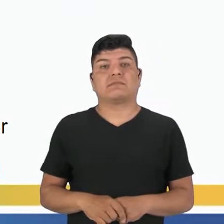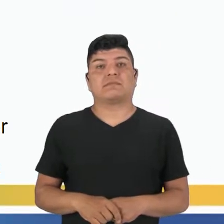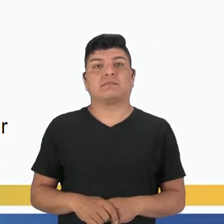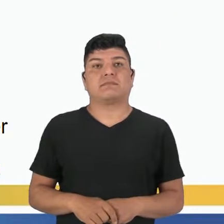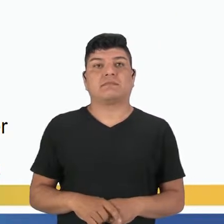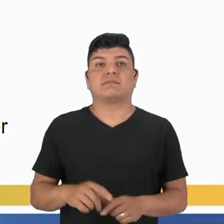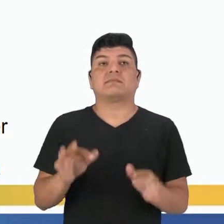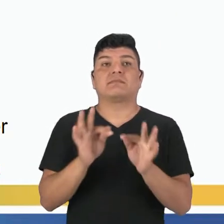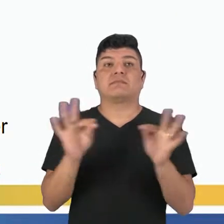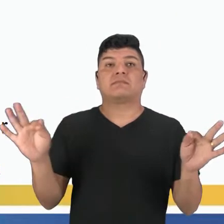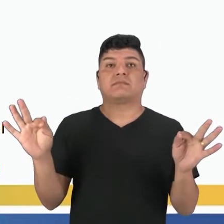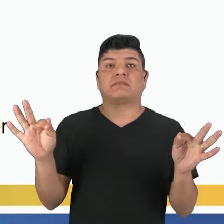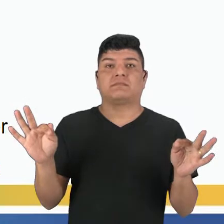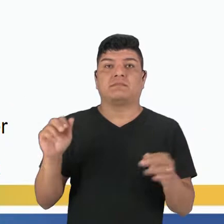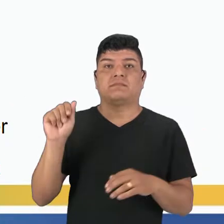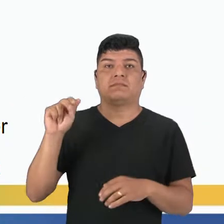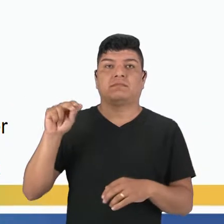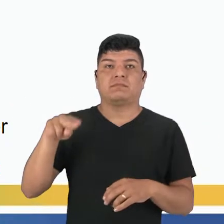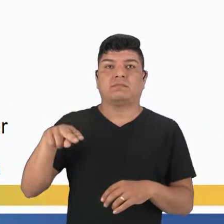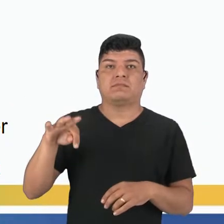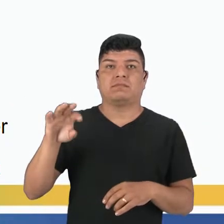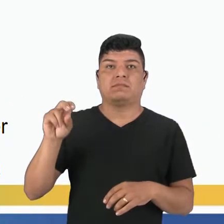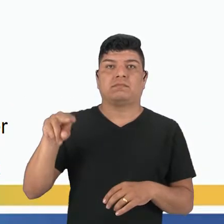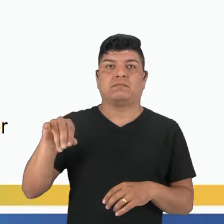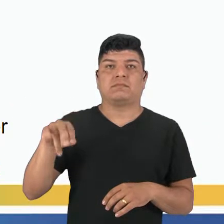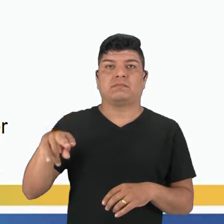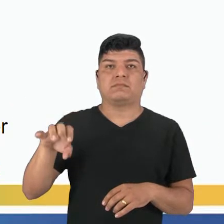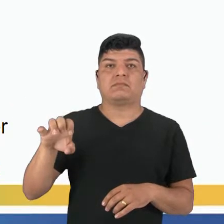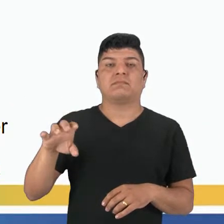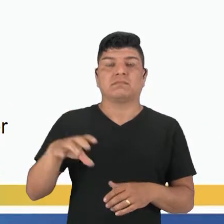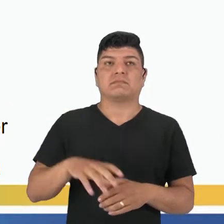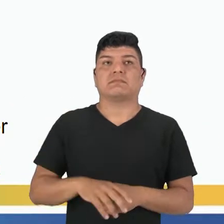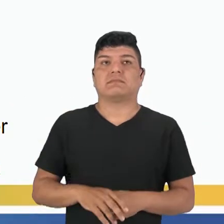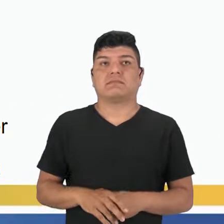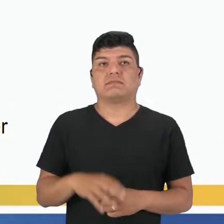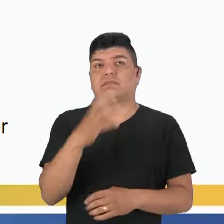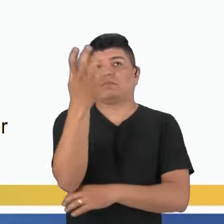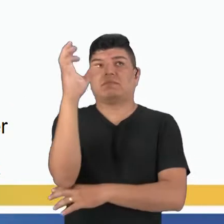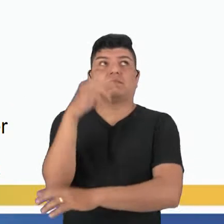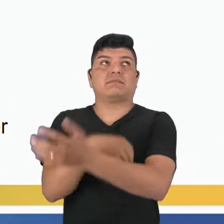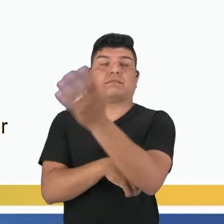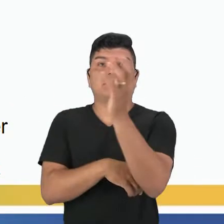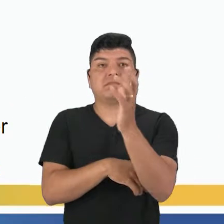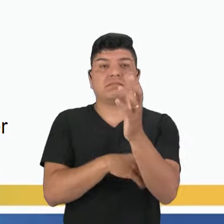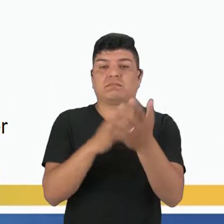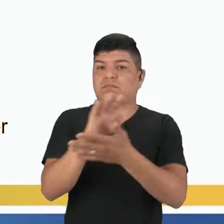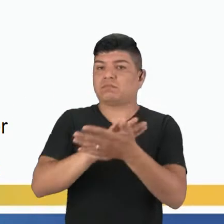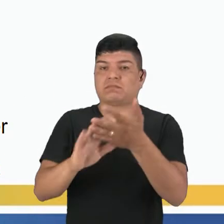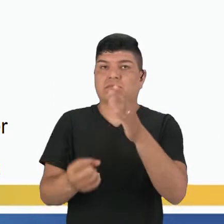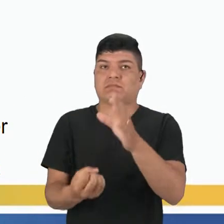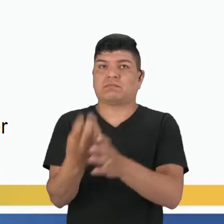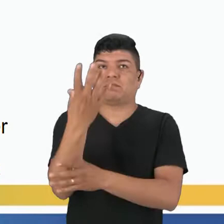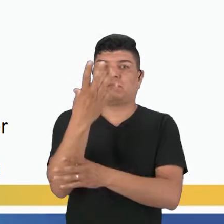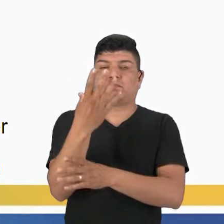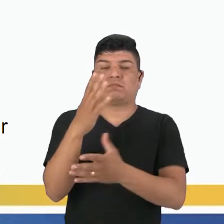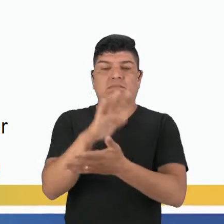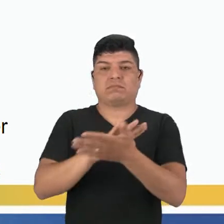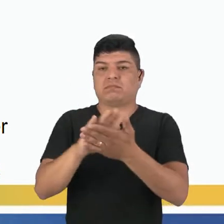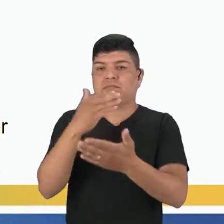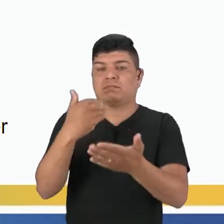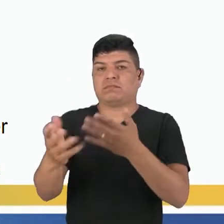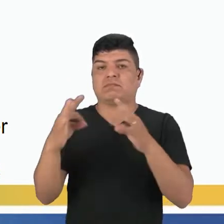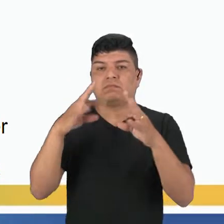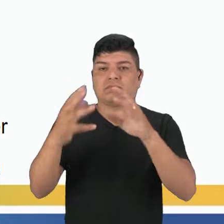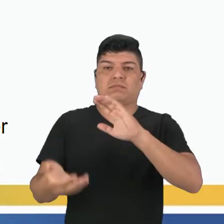Olha a frase de Antoine Lavoisier. Ele fala o seguinte: na natureza nada se cria, nada se perde, tudo